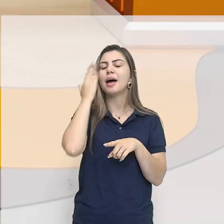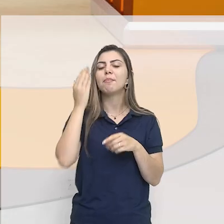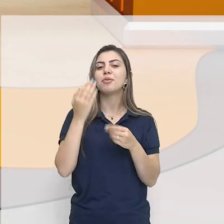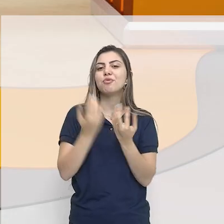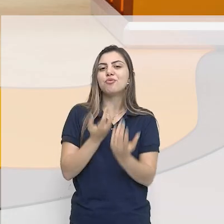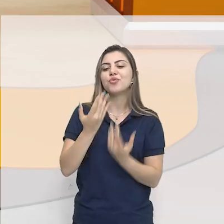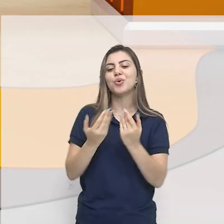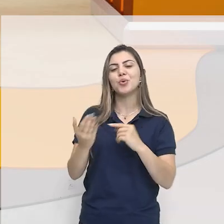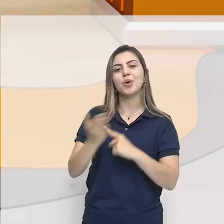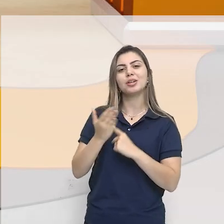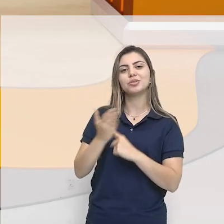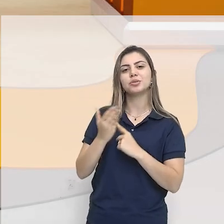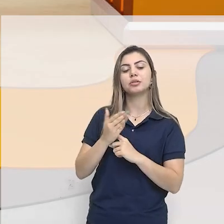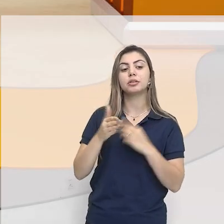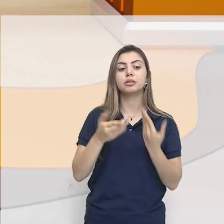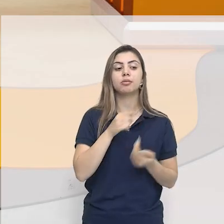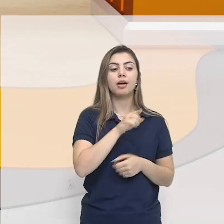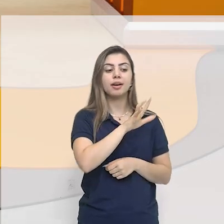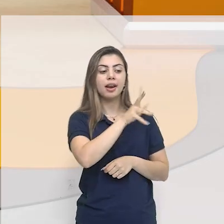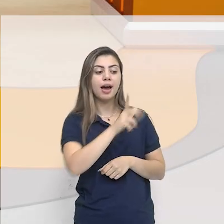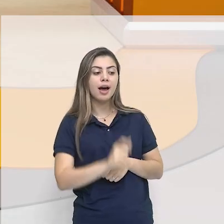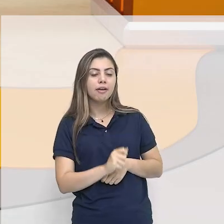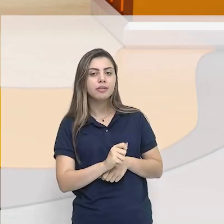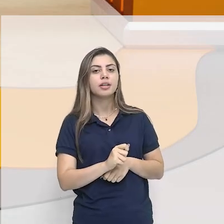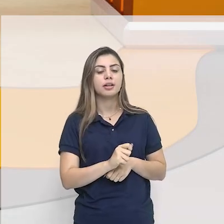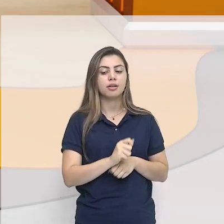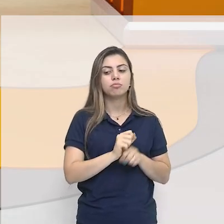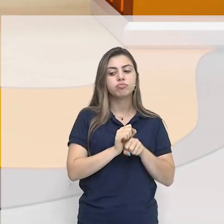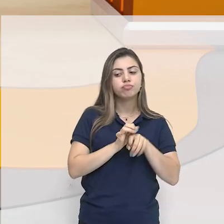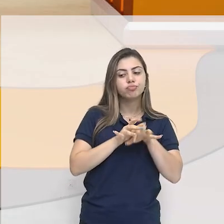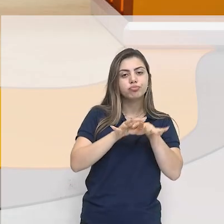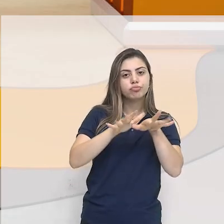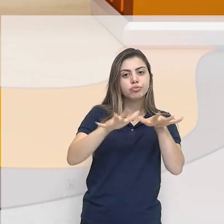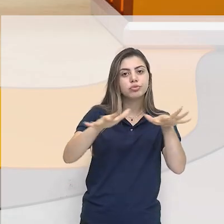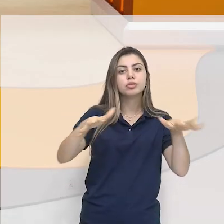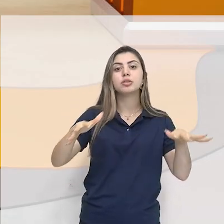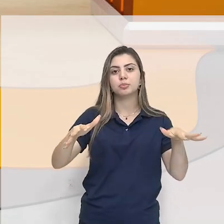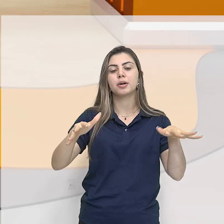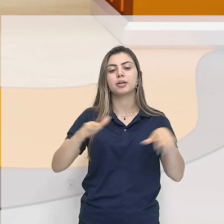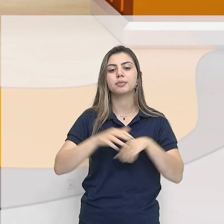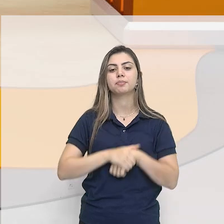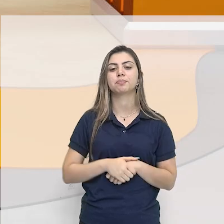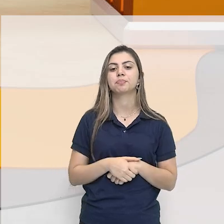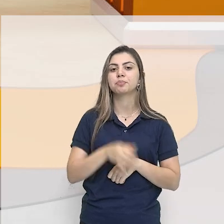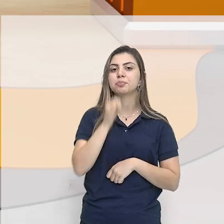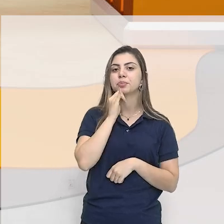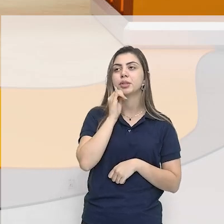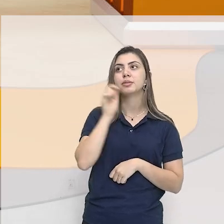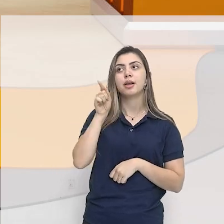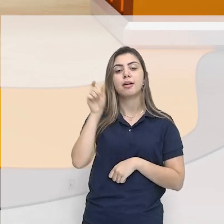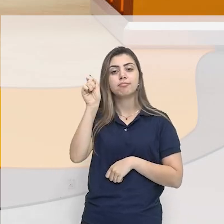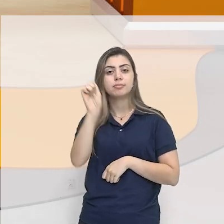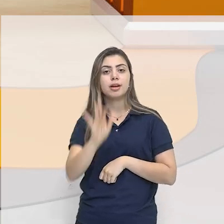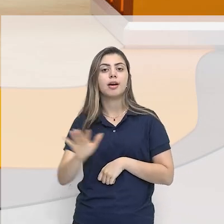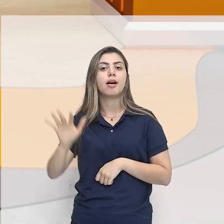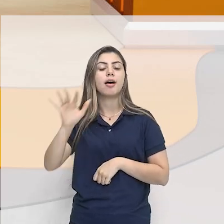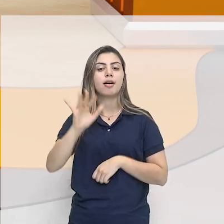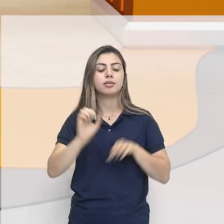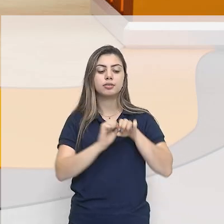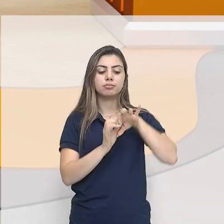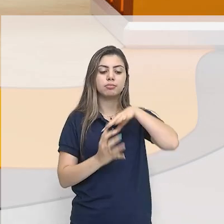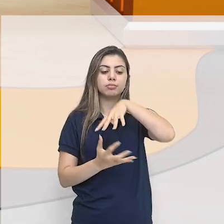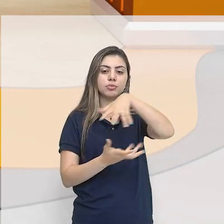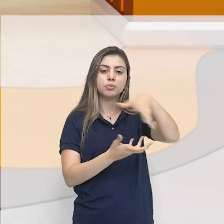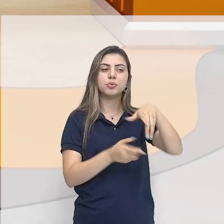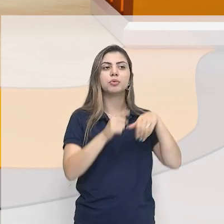a gente sai, então, ali da África e vai habitar, então, outros locais, como a Ásia, e depois a gente vai se expandir,